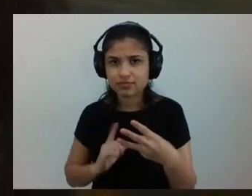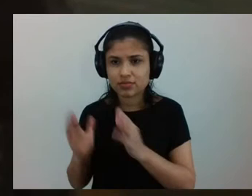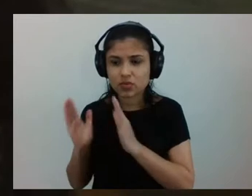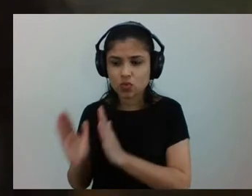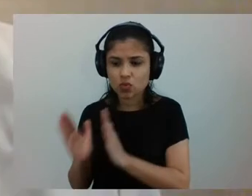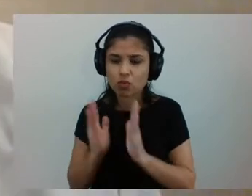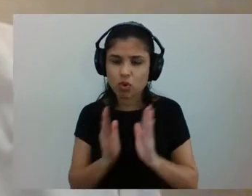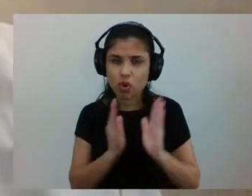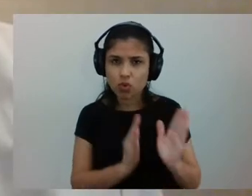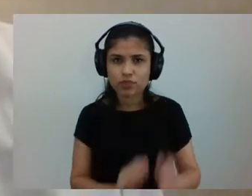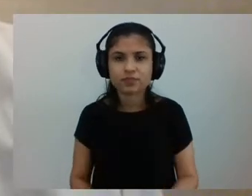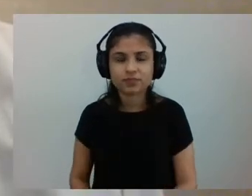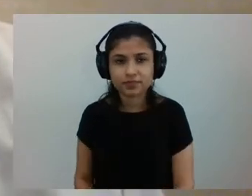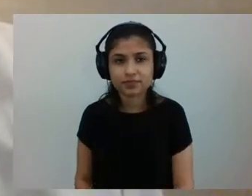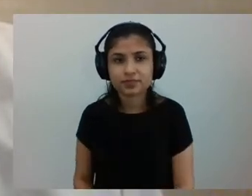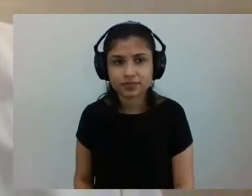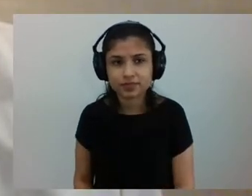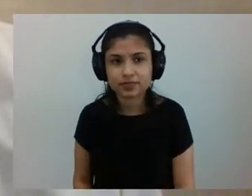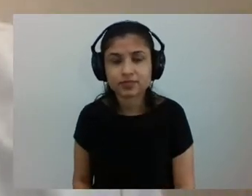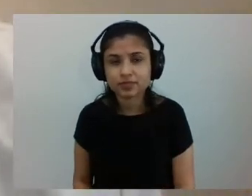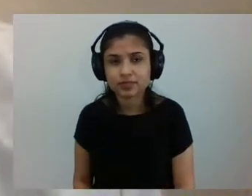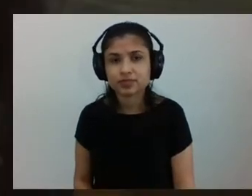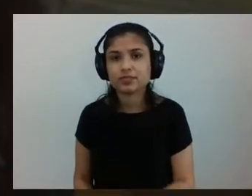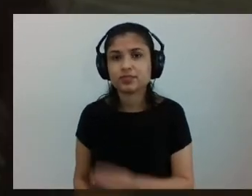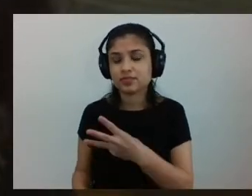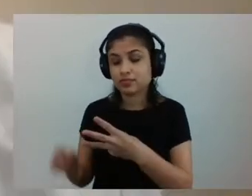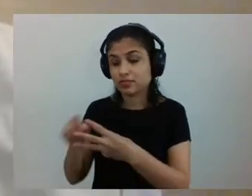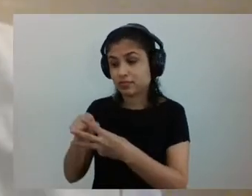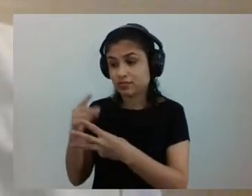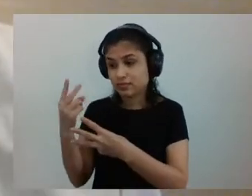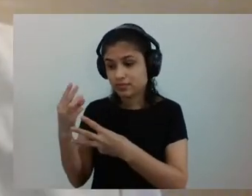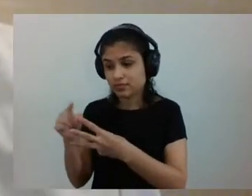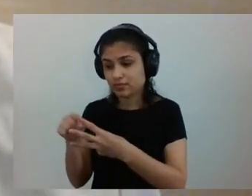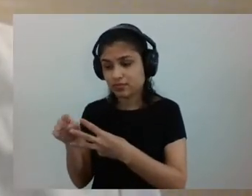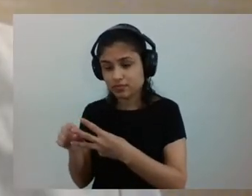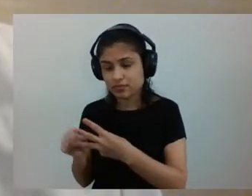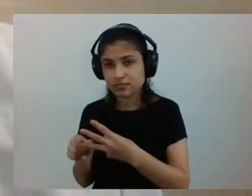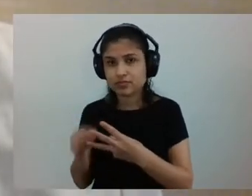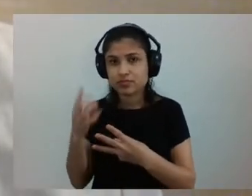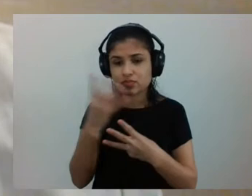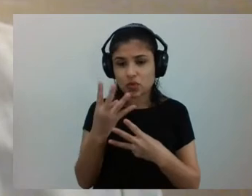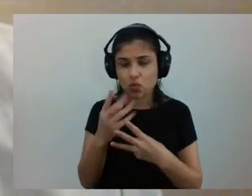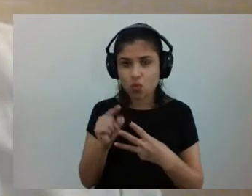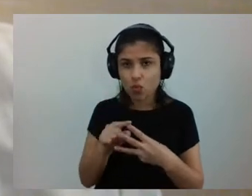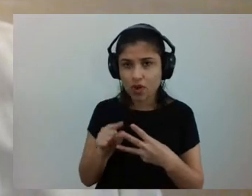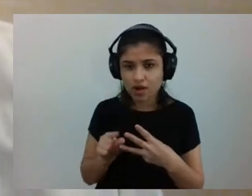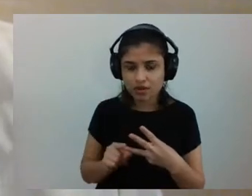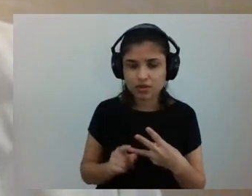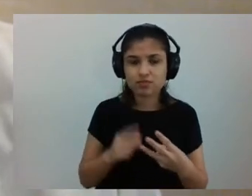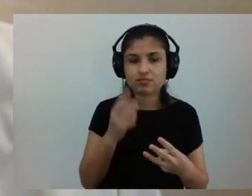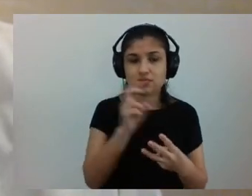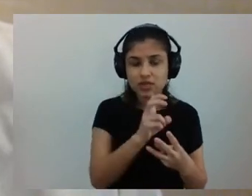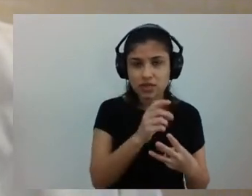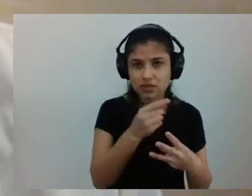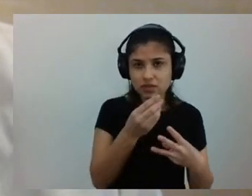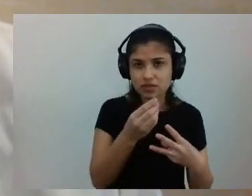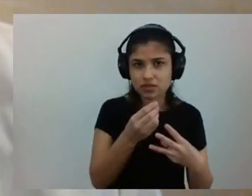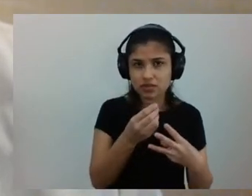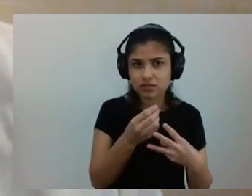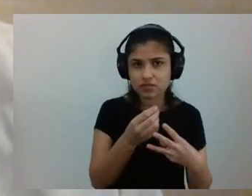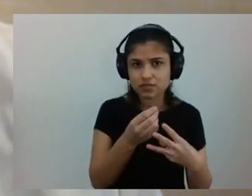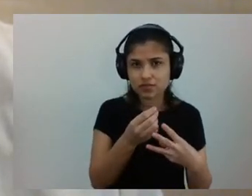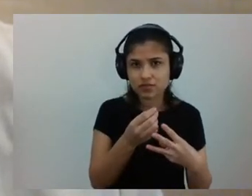Jussara, só para ratificar. 3-2. Terceira participação, quarta participação, depois nós voltamos para a